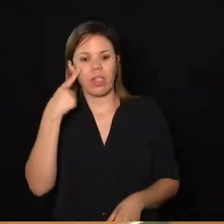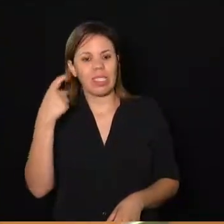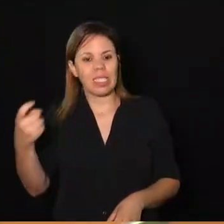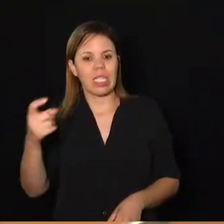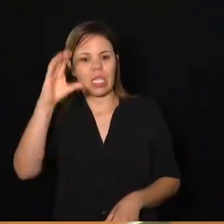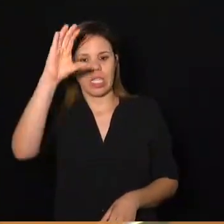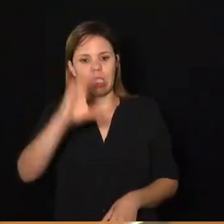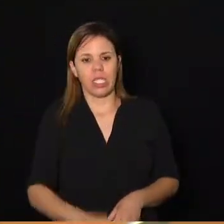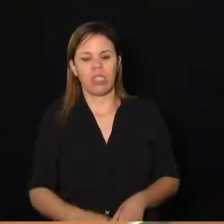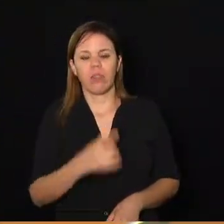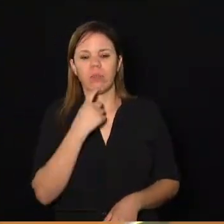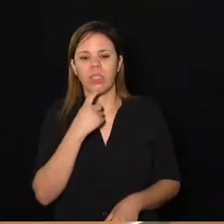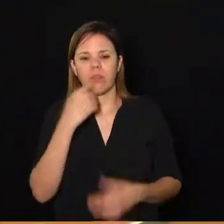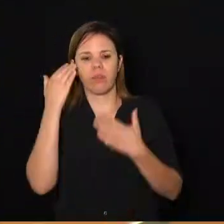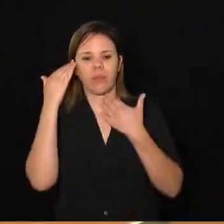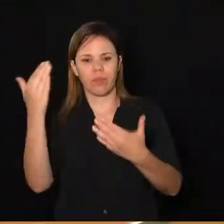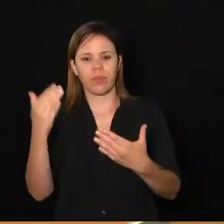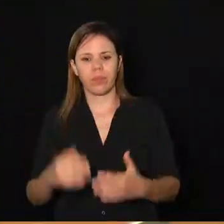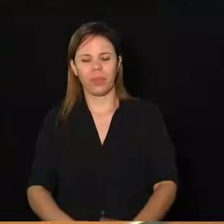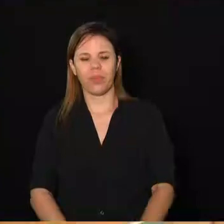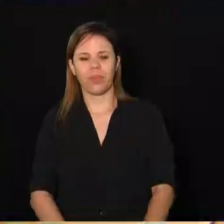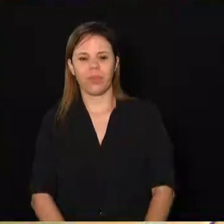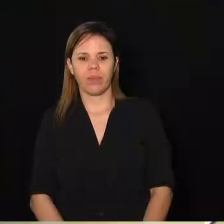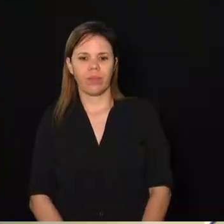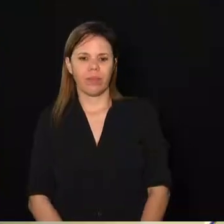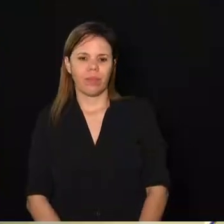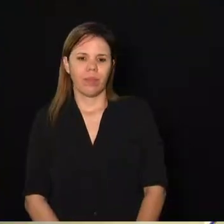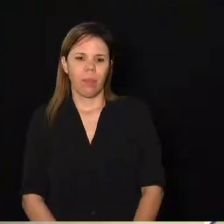campineiros muito obrigado muito obrigado Igor